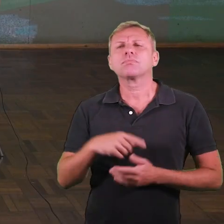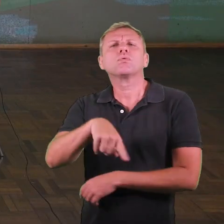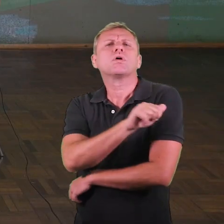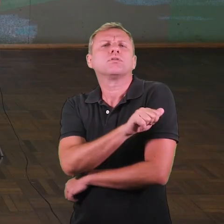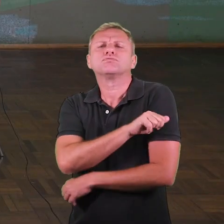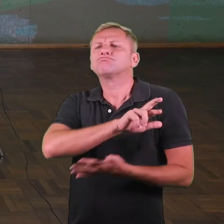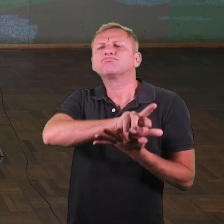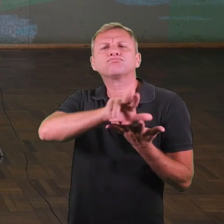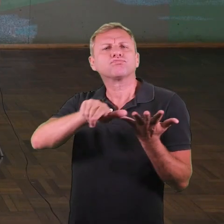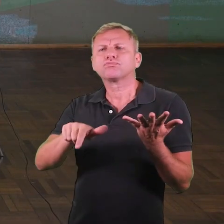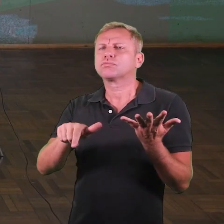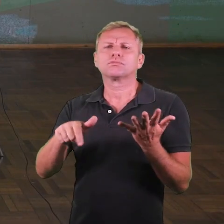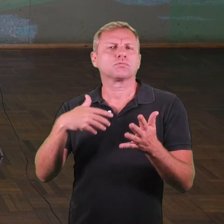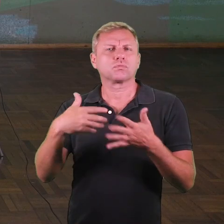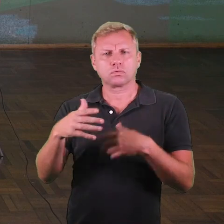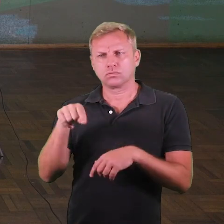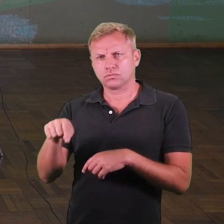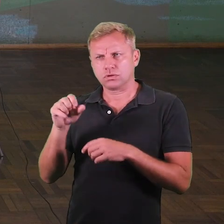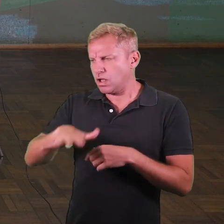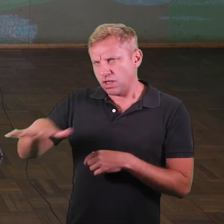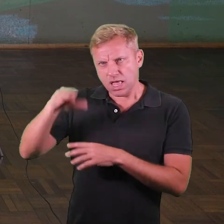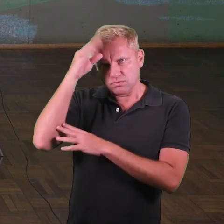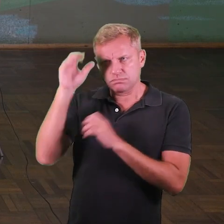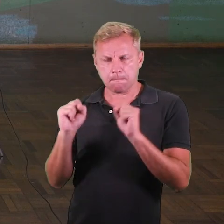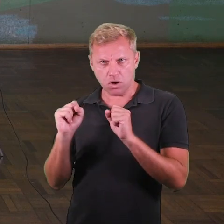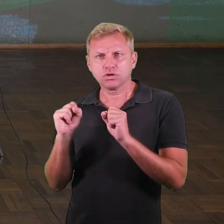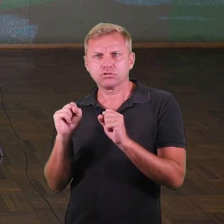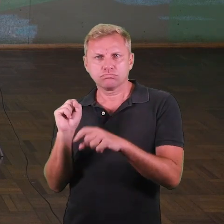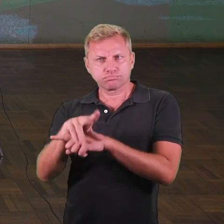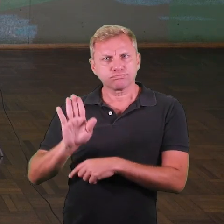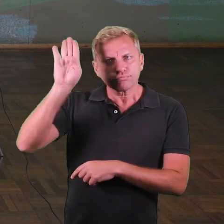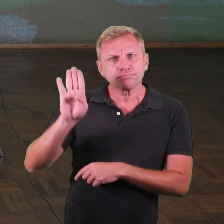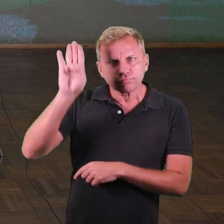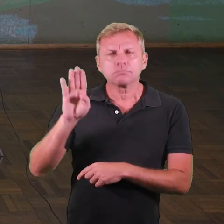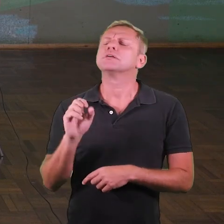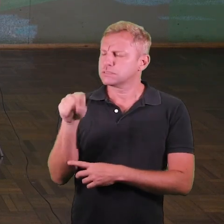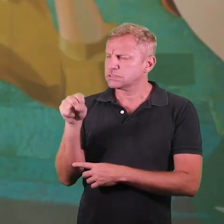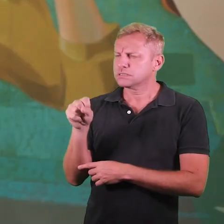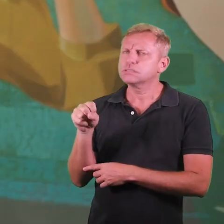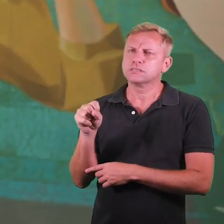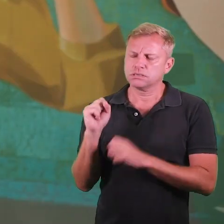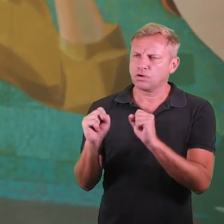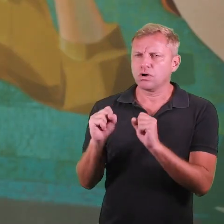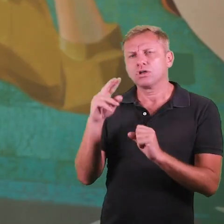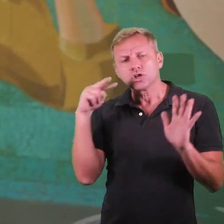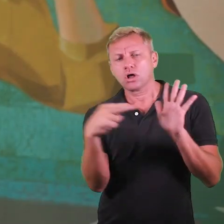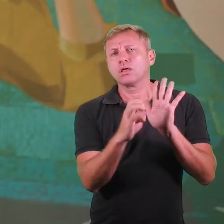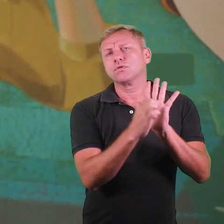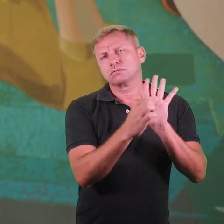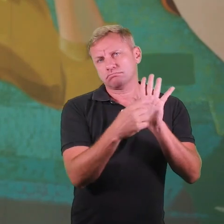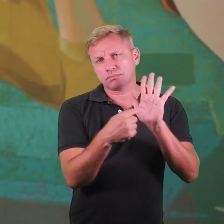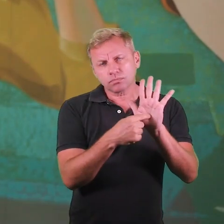de várias áreas, de quaisquer áreas do conhecimento, podem se candidatar? Sim, sem dúvida. É só consultar o edital.